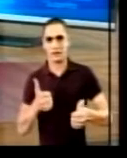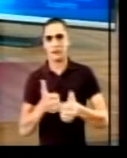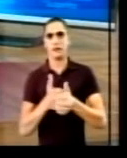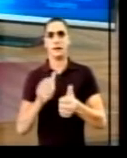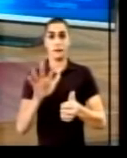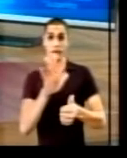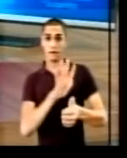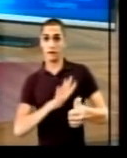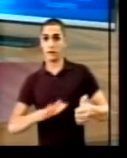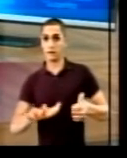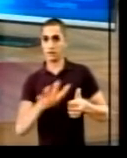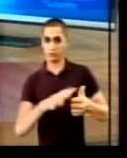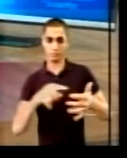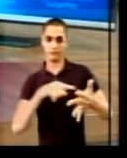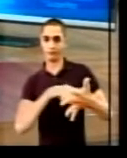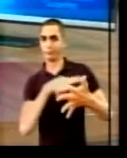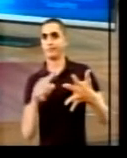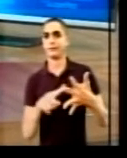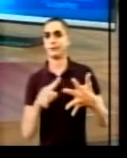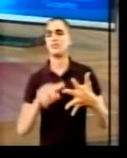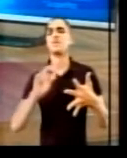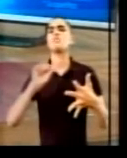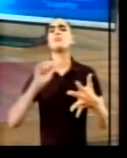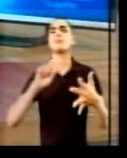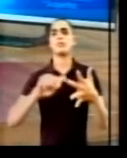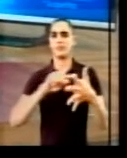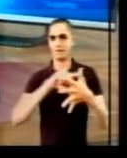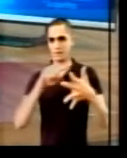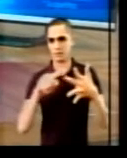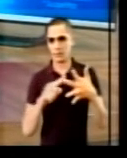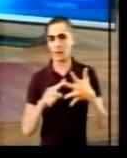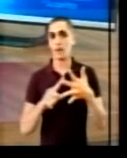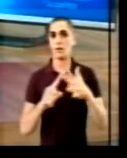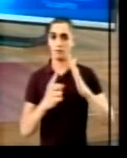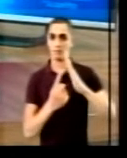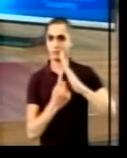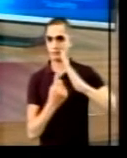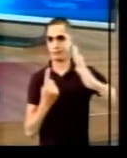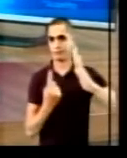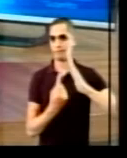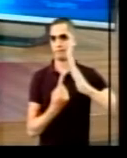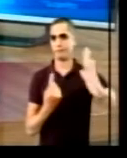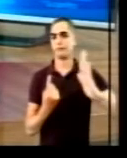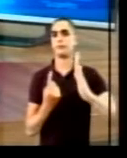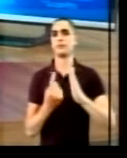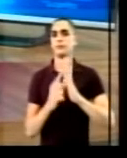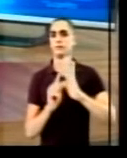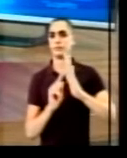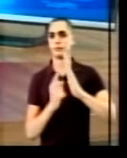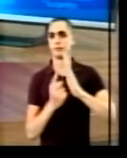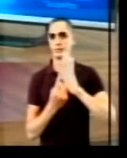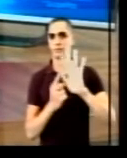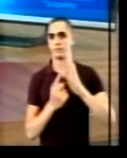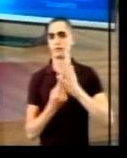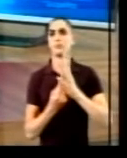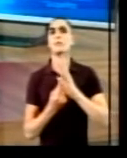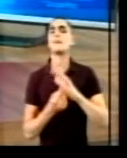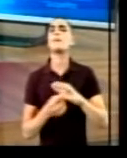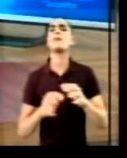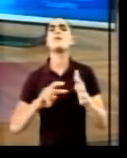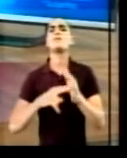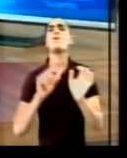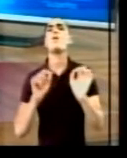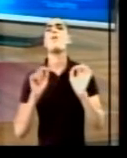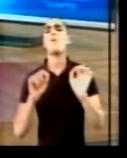Para que isso serve? Serve para a gente ter uma ideia de quantas pessoas estão imunes em Rio